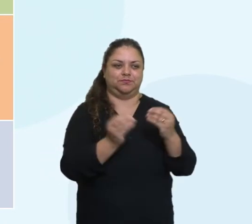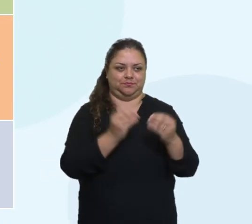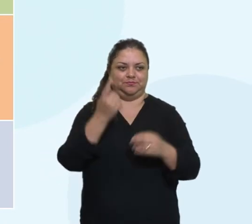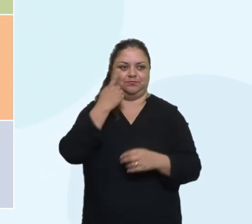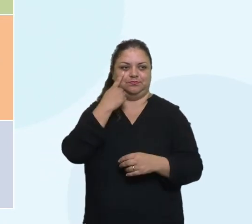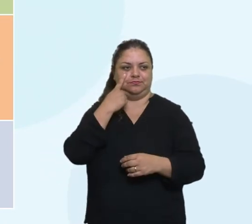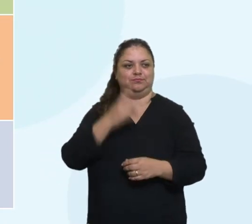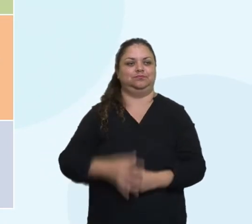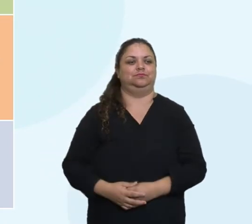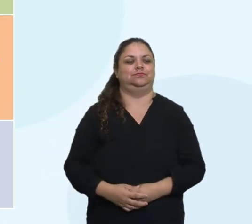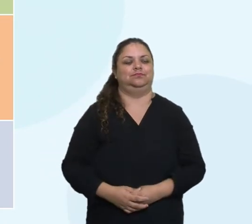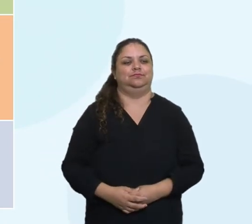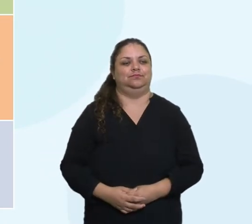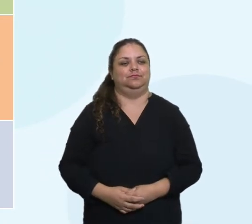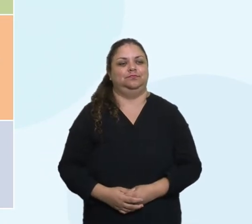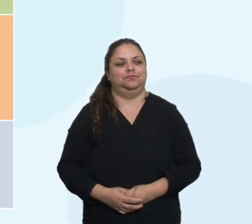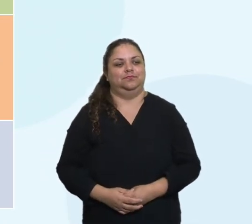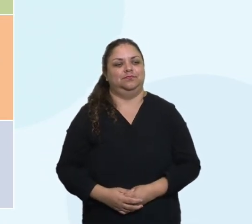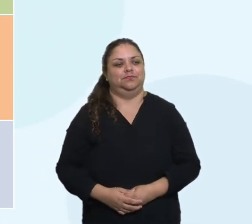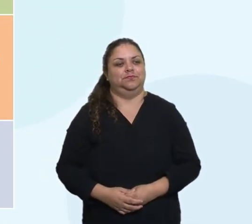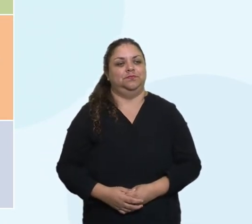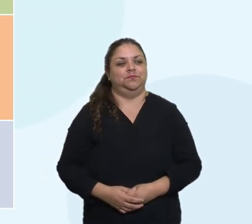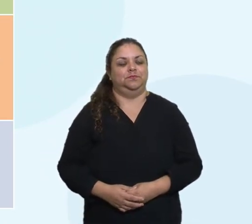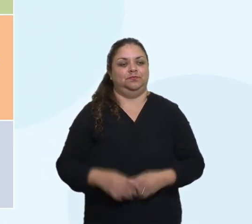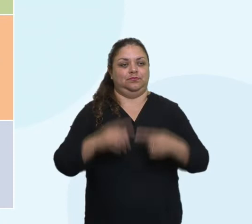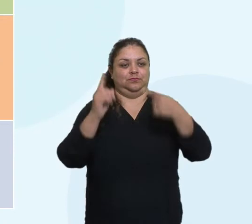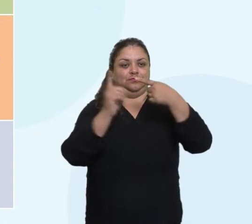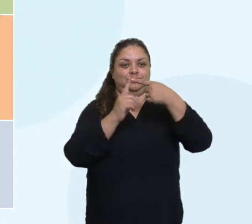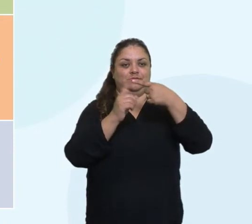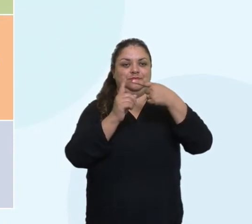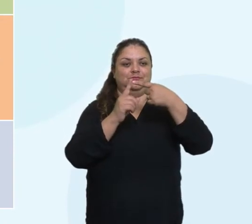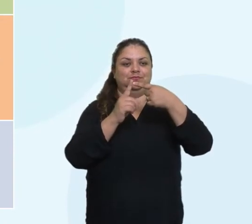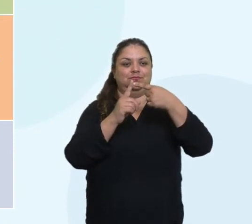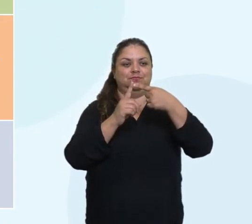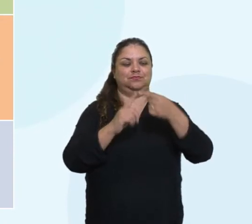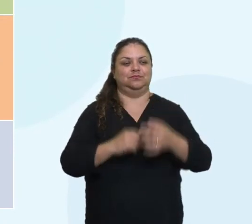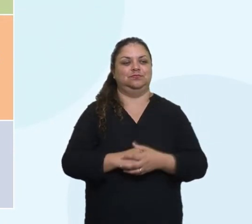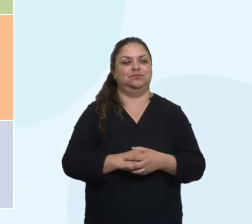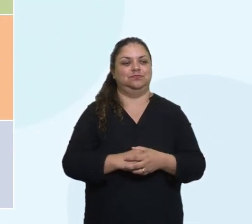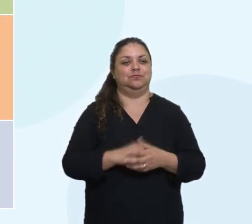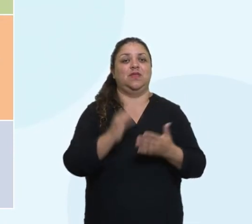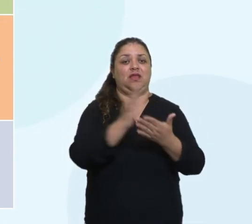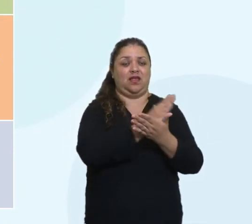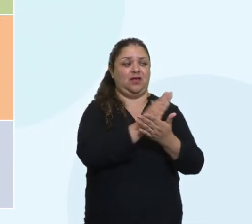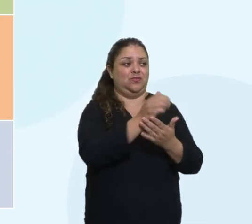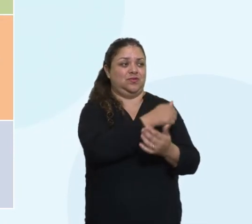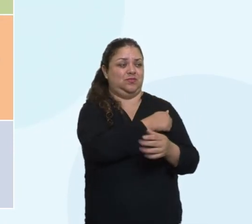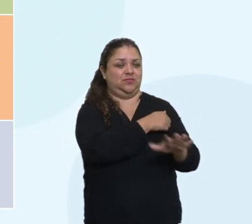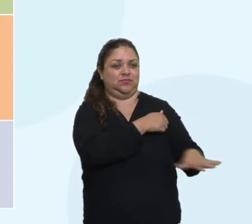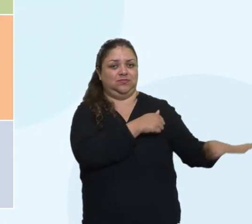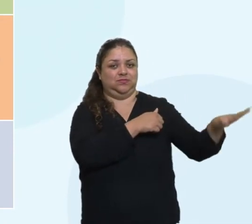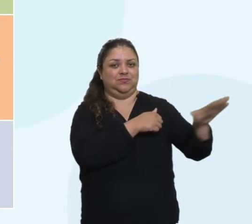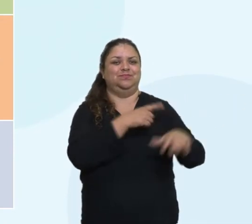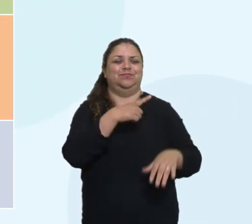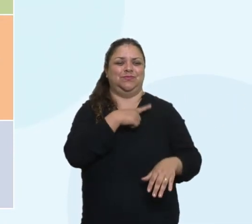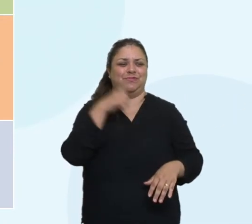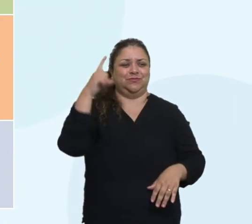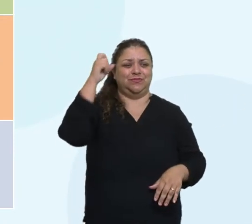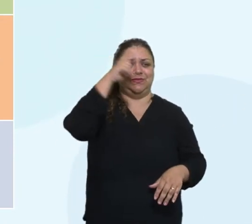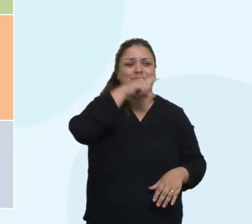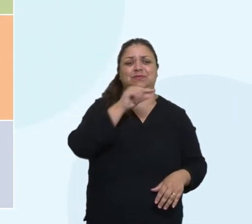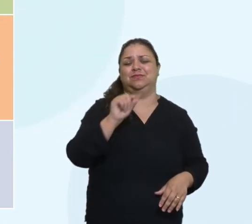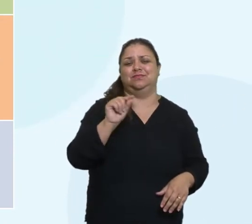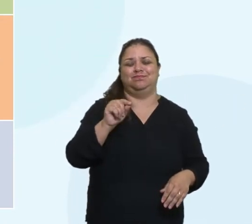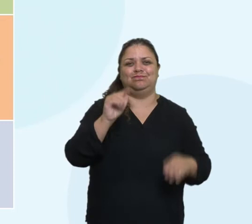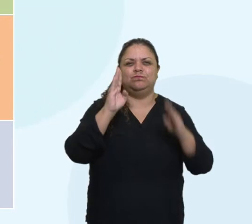desses casos por exemplo primeiro caso aqui né alguns dos nossos estudantes durante a pandemia e eles tiveram